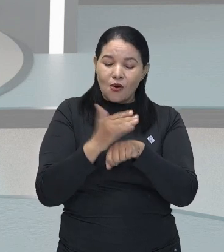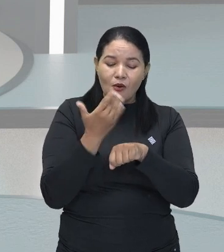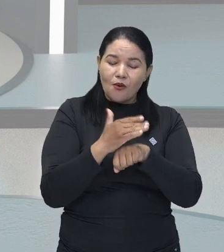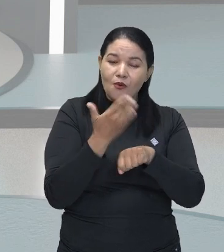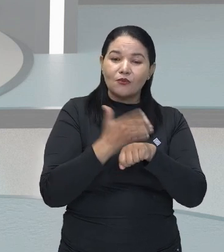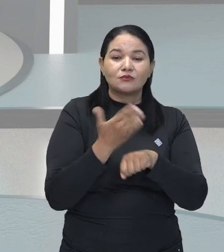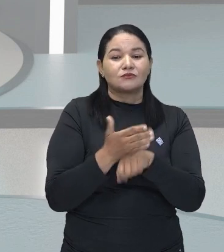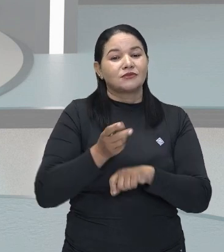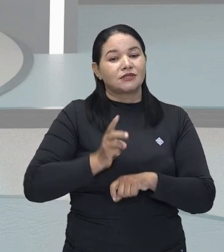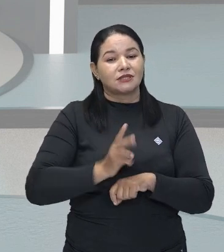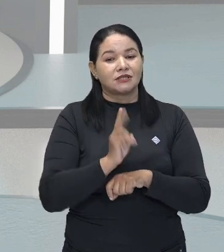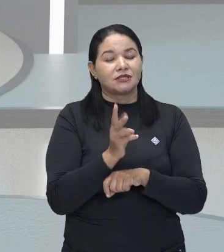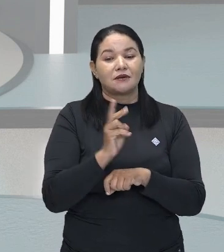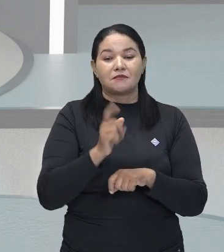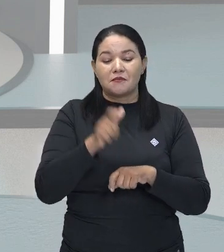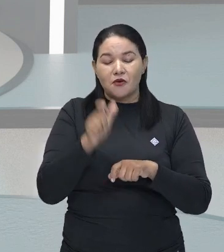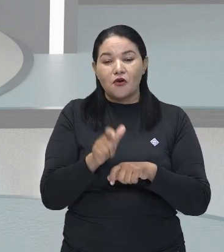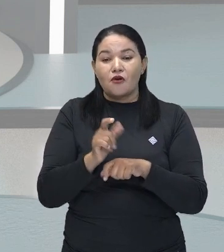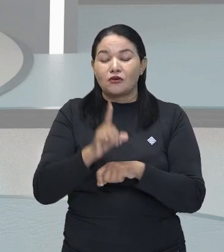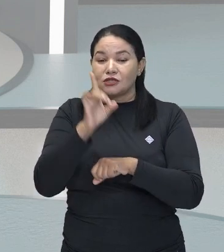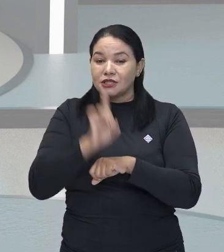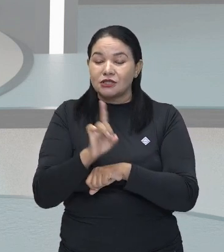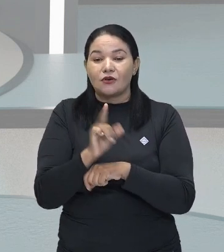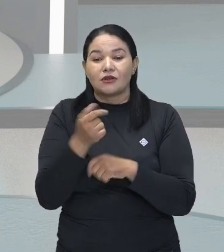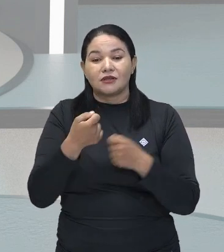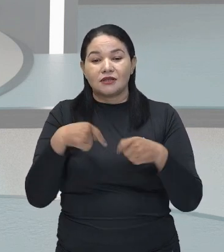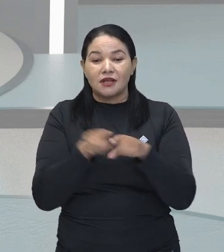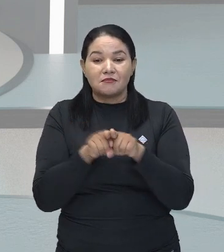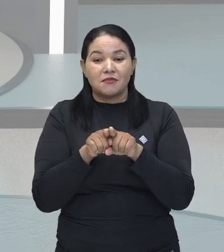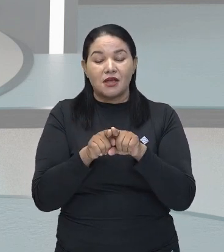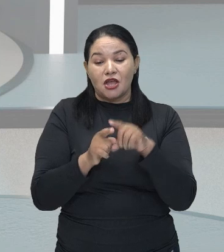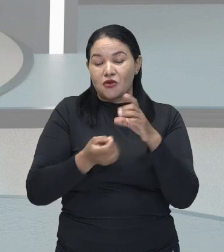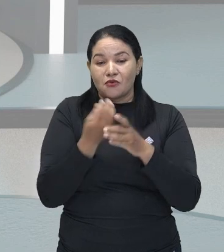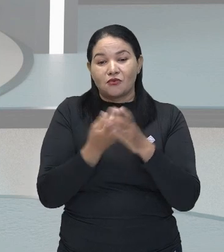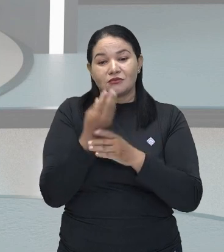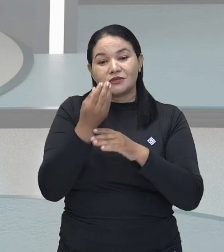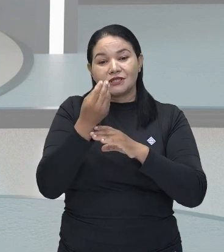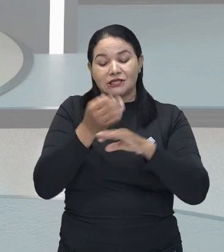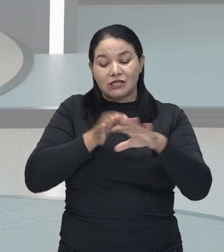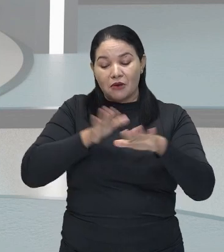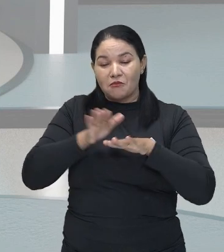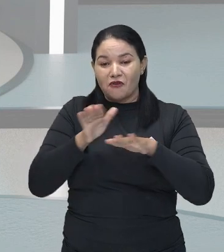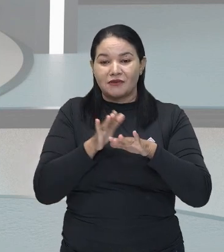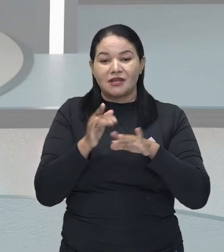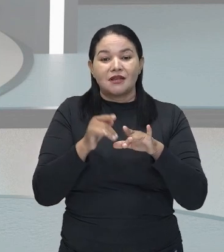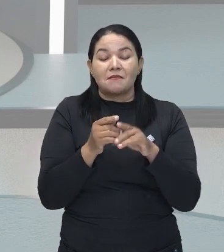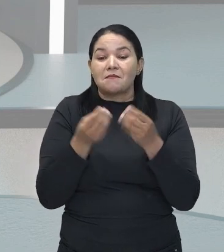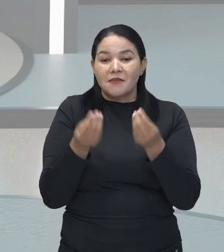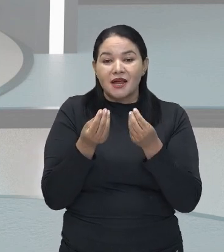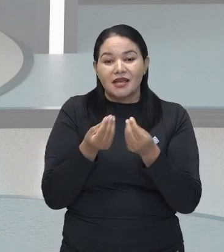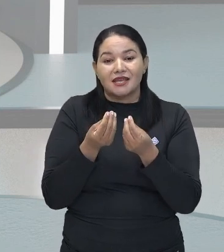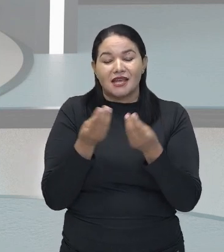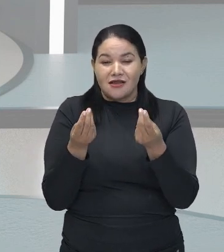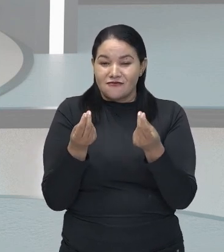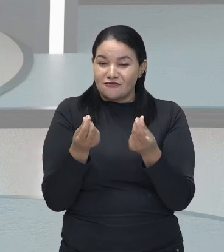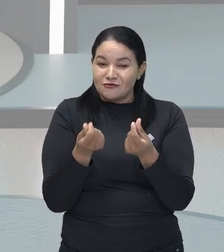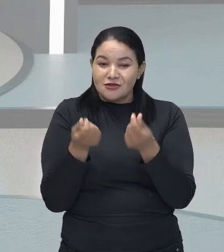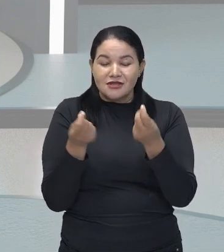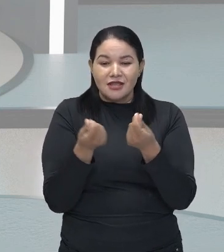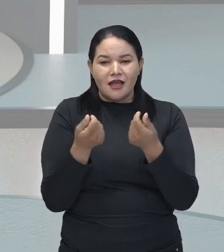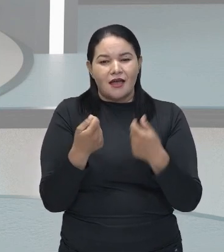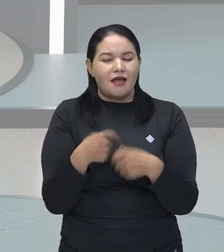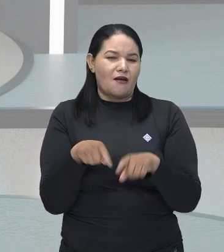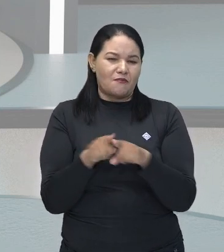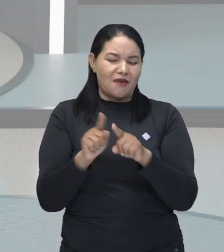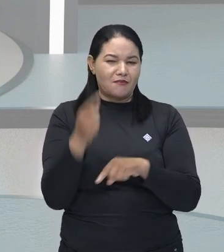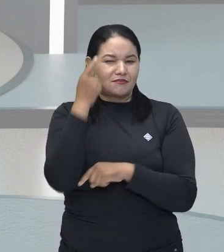exaustivamente pelos atores, diretores e coreógrafos, até que fiquem satisfeitos. Aí vocês podem pensar, ué, mas